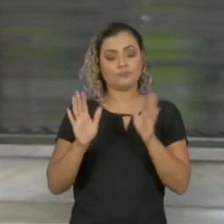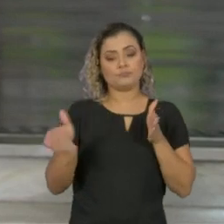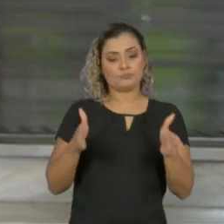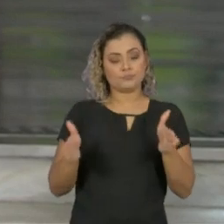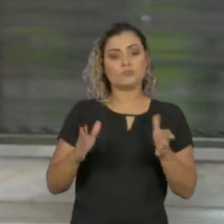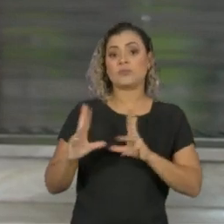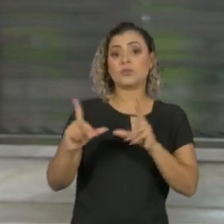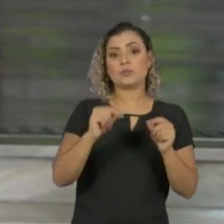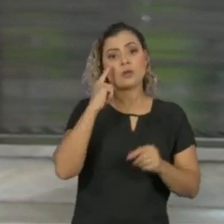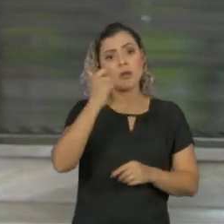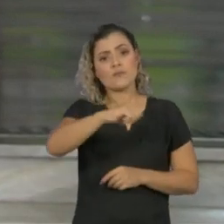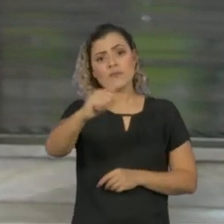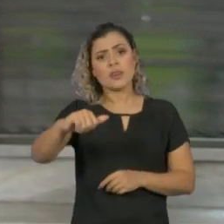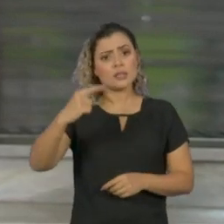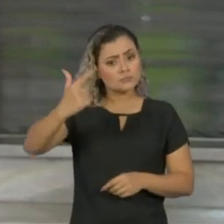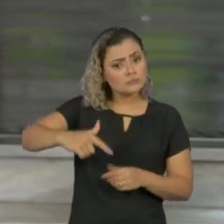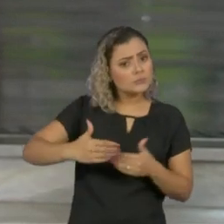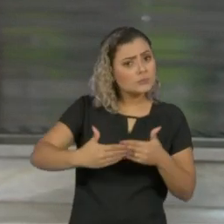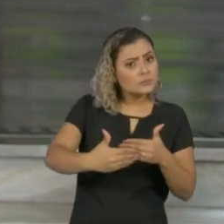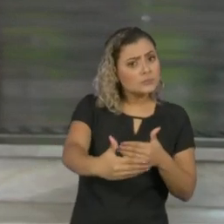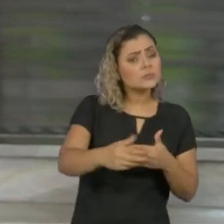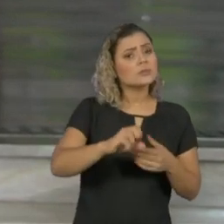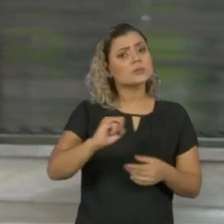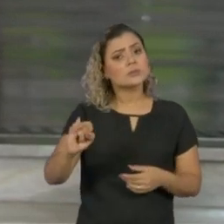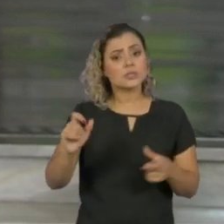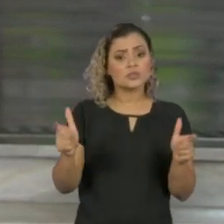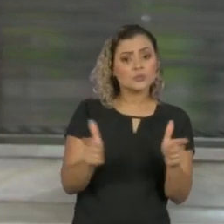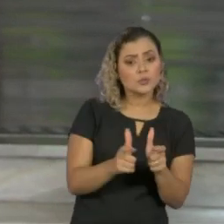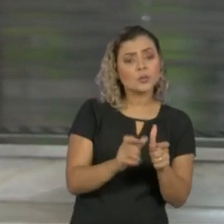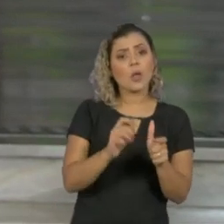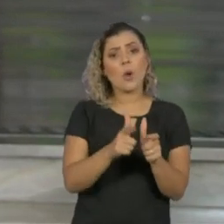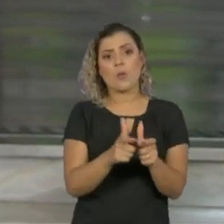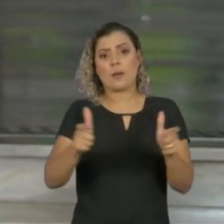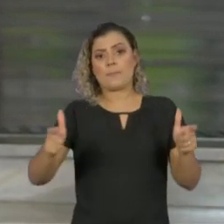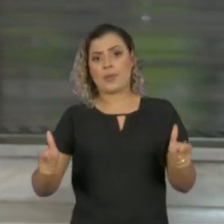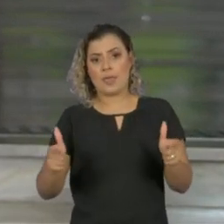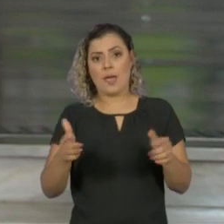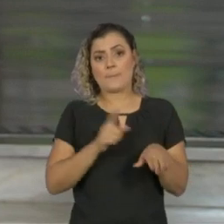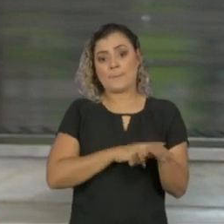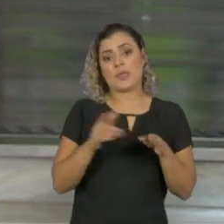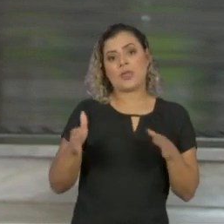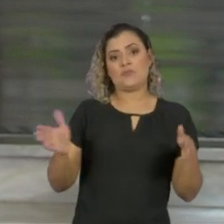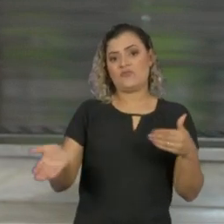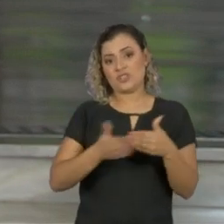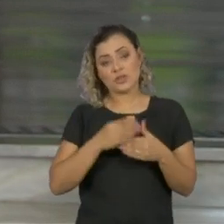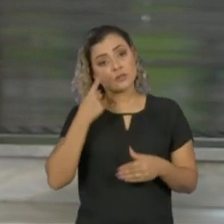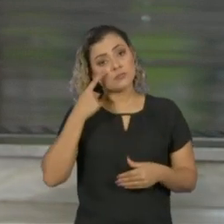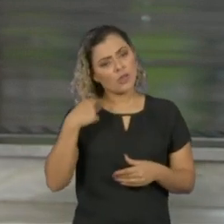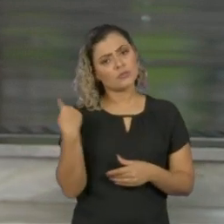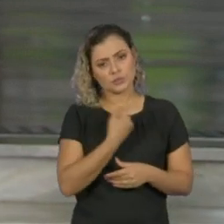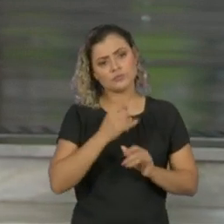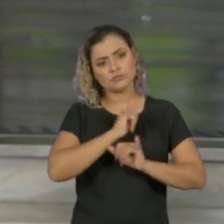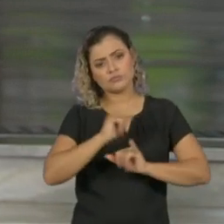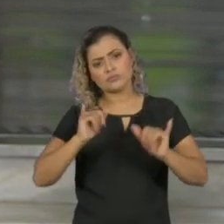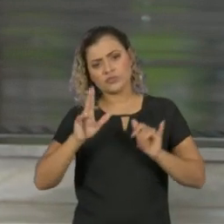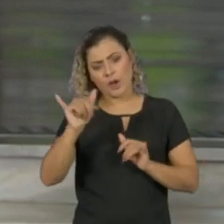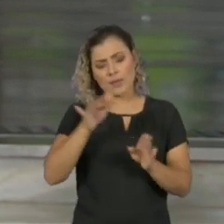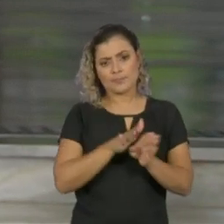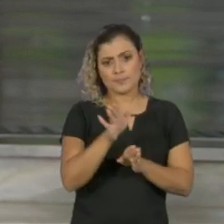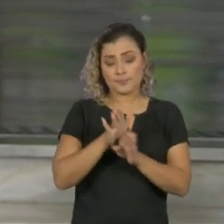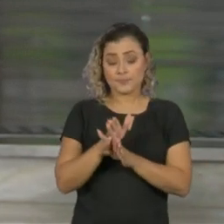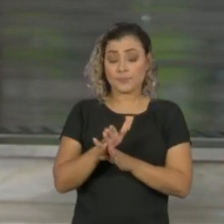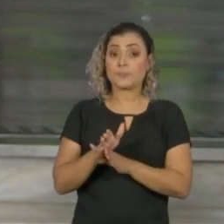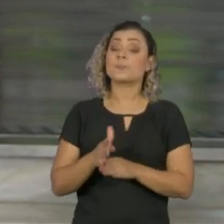ser revistas, se necessário, para diminuir ou serem ampliados, e isso nós comunicaremos oportunamente.